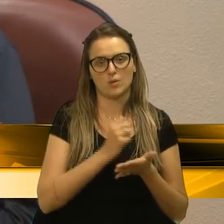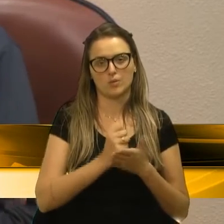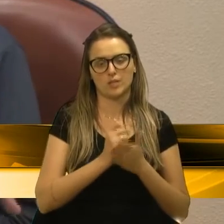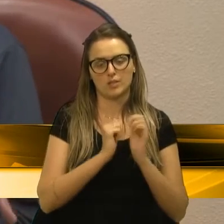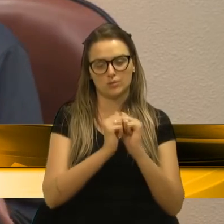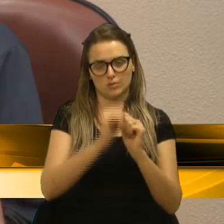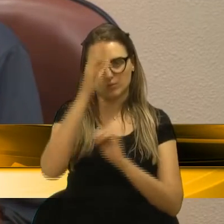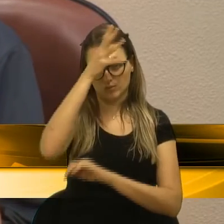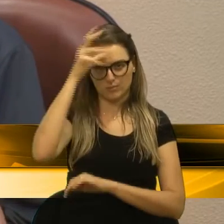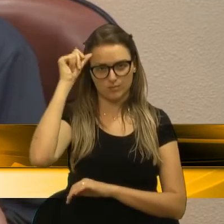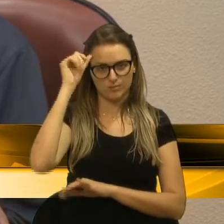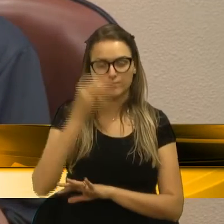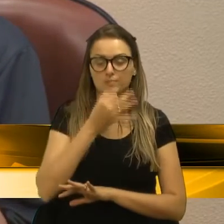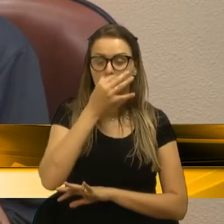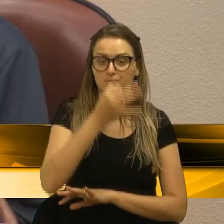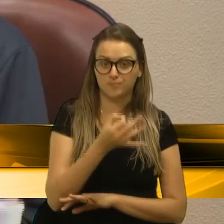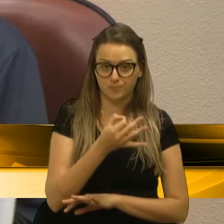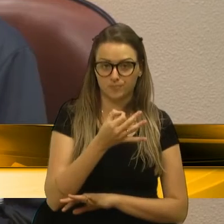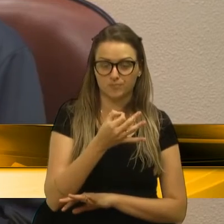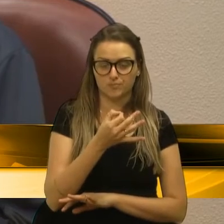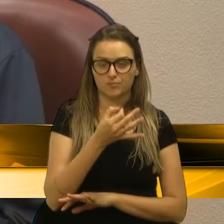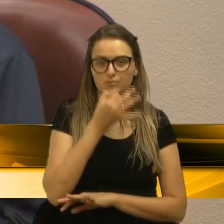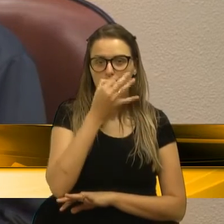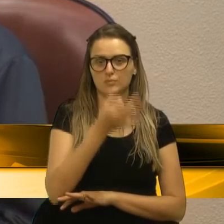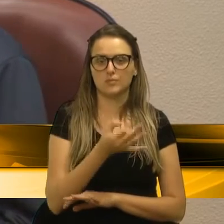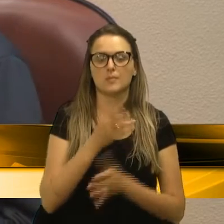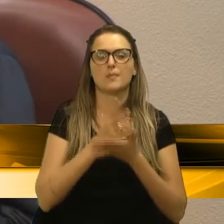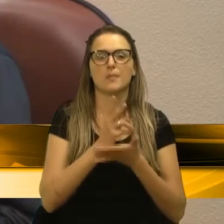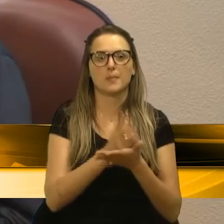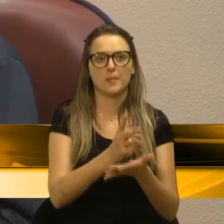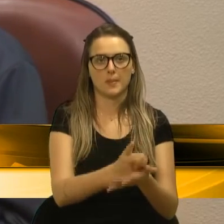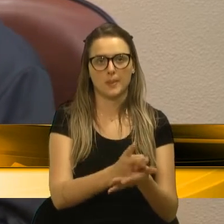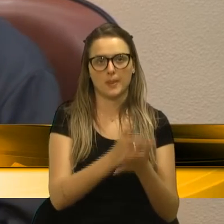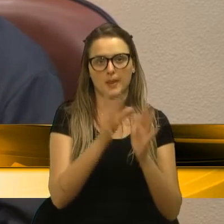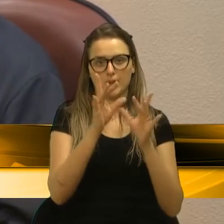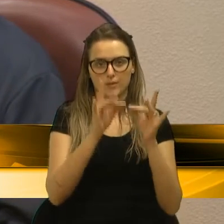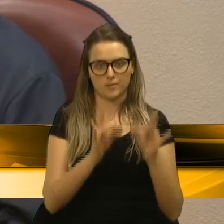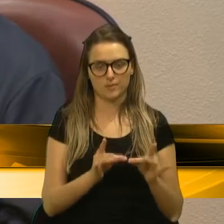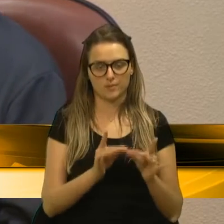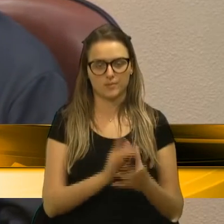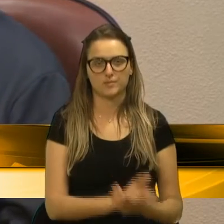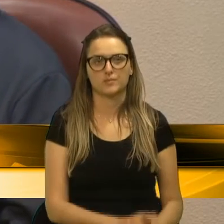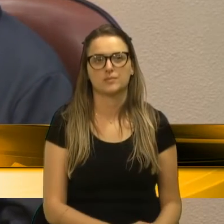Municipal. Opina pela manutenção do item.